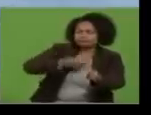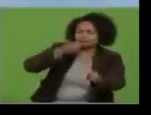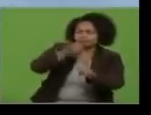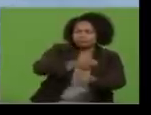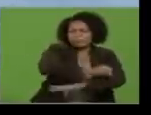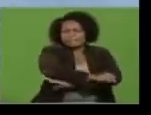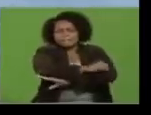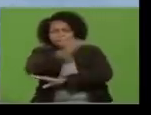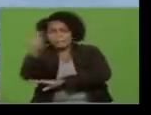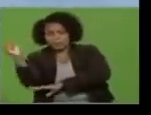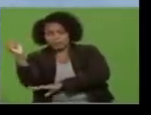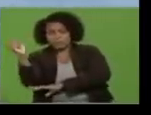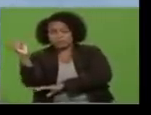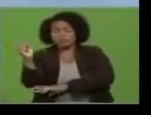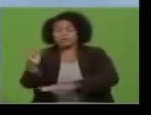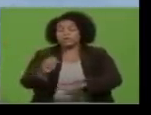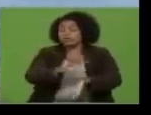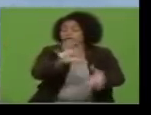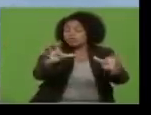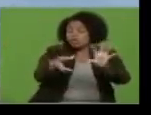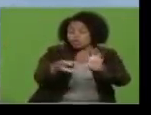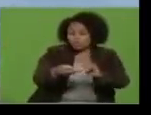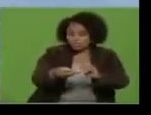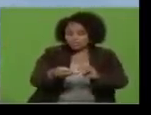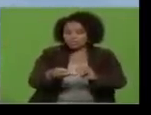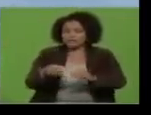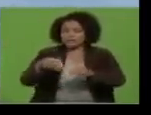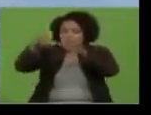indivíduo, cada família, cada comunidade.